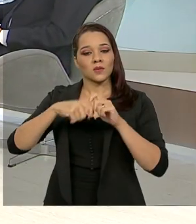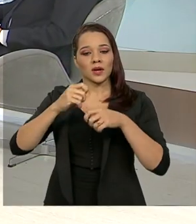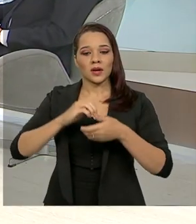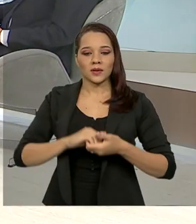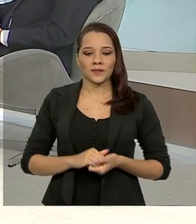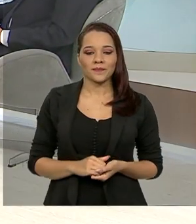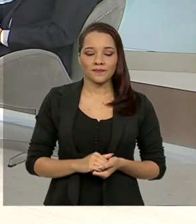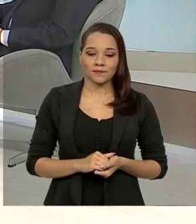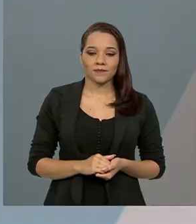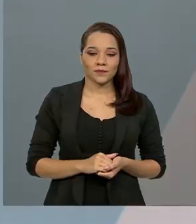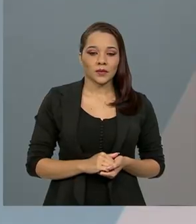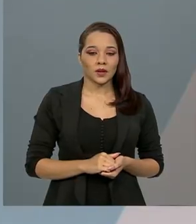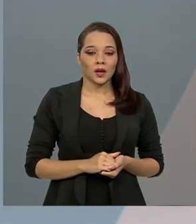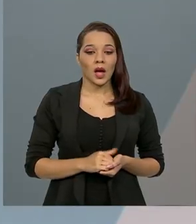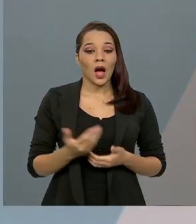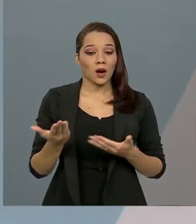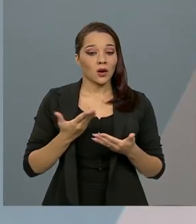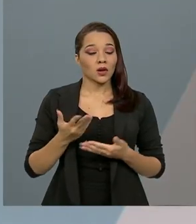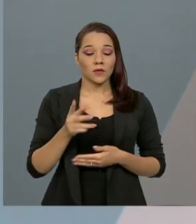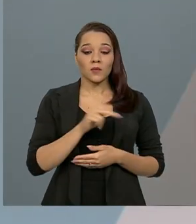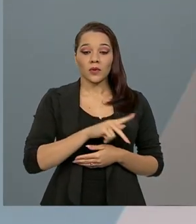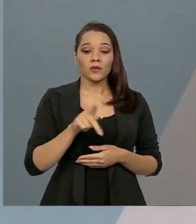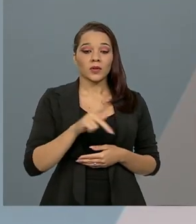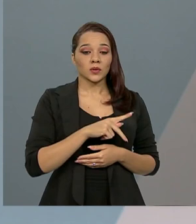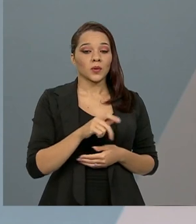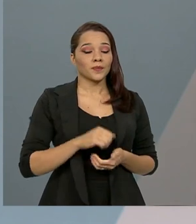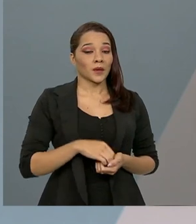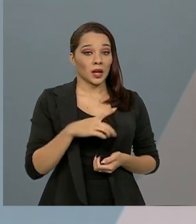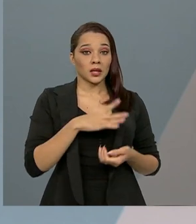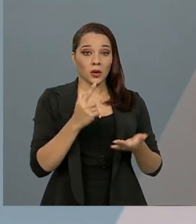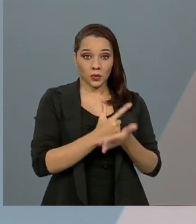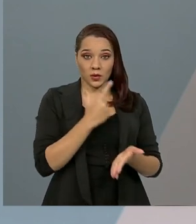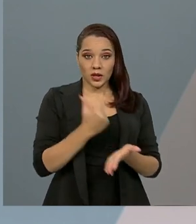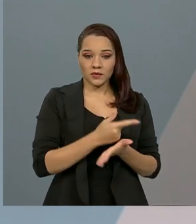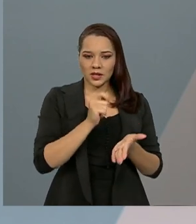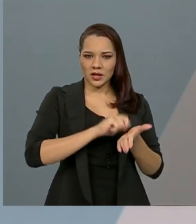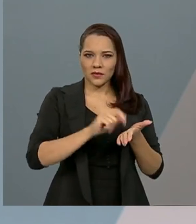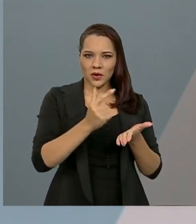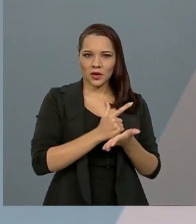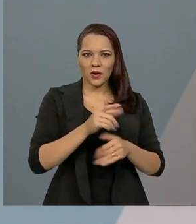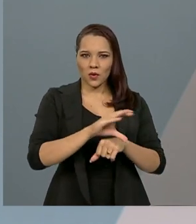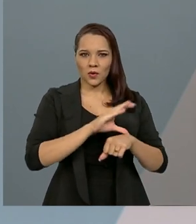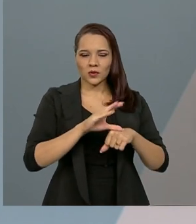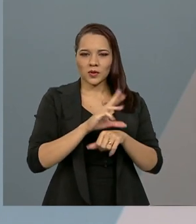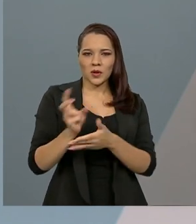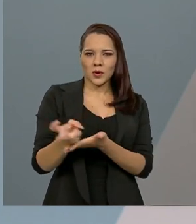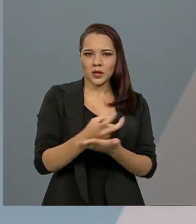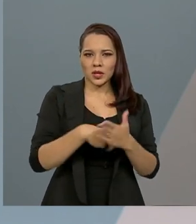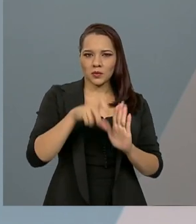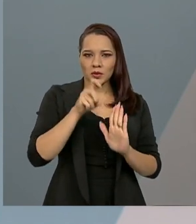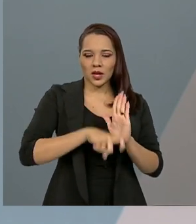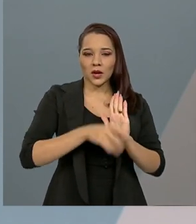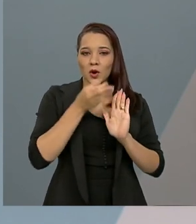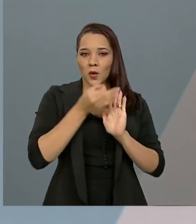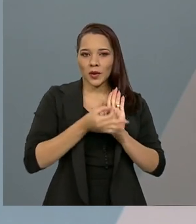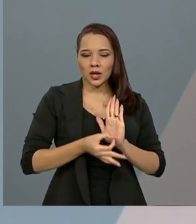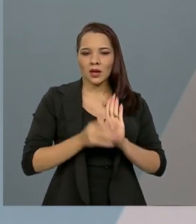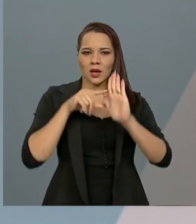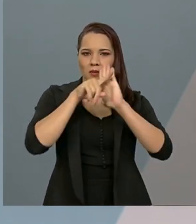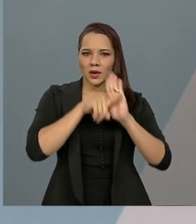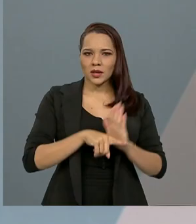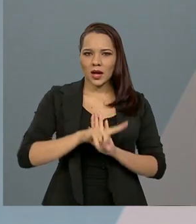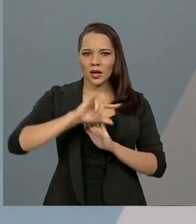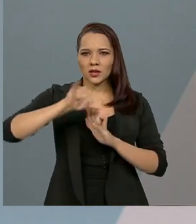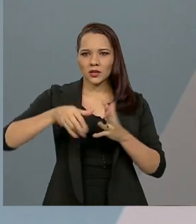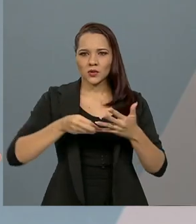agora com o professor Gustavo Fossati, porque o professor ele tem um livro, ele escreveu um livro que se chama Constituição Tributária Comentada, uma análise